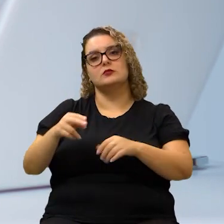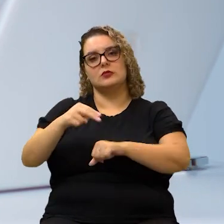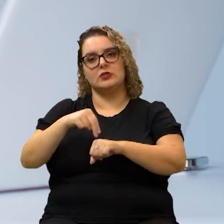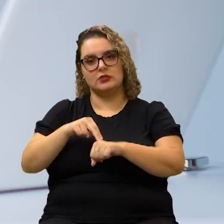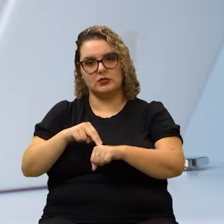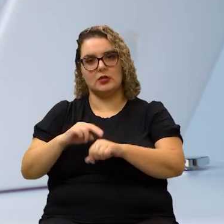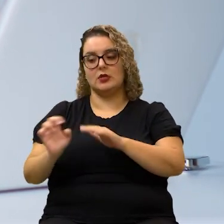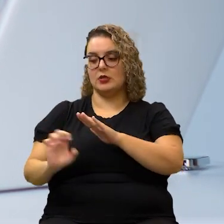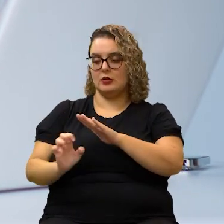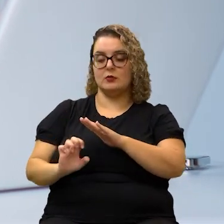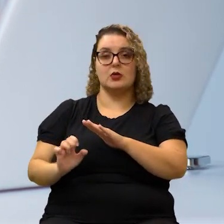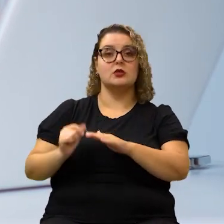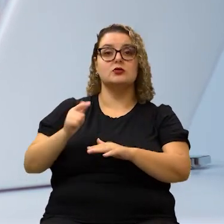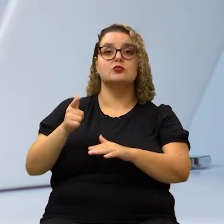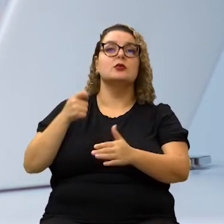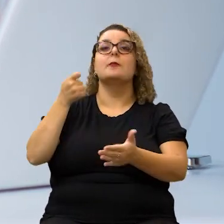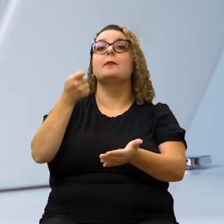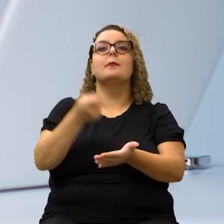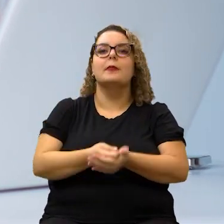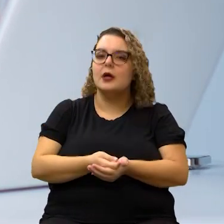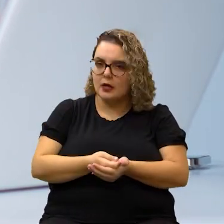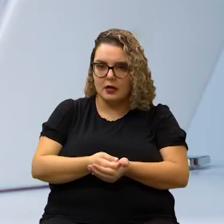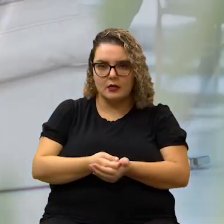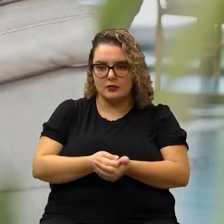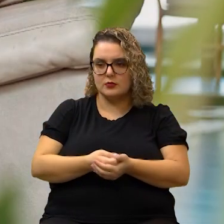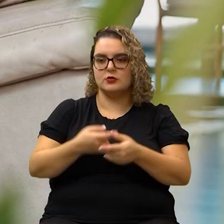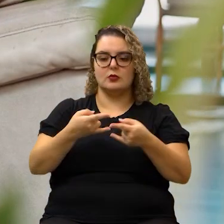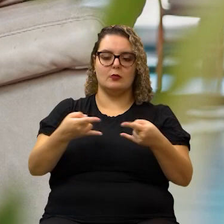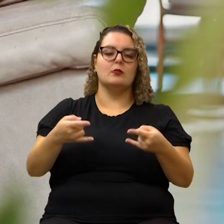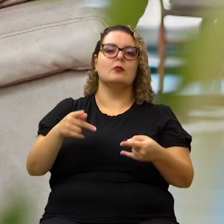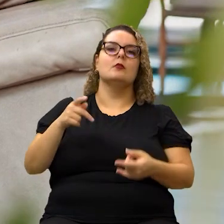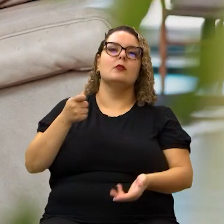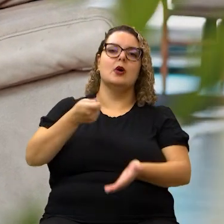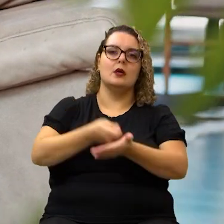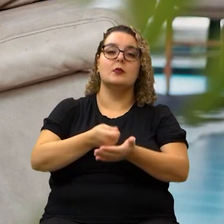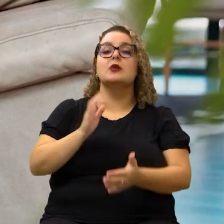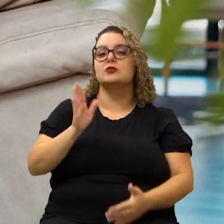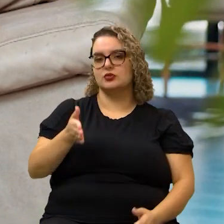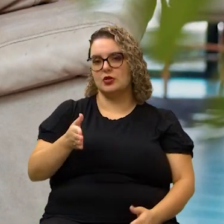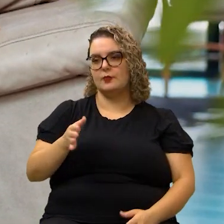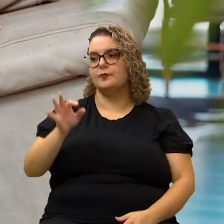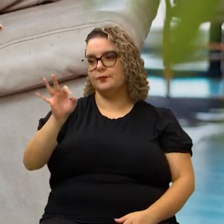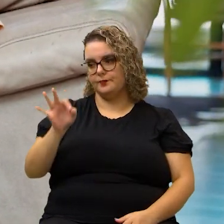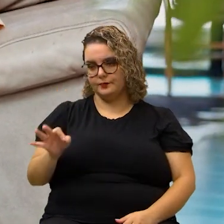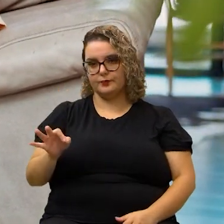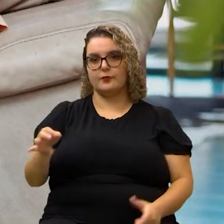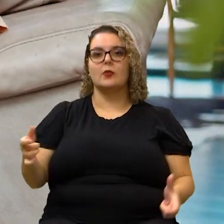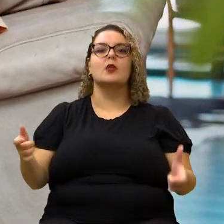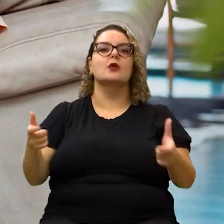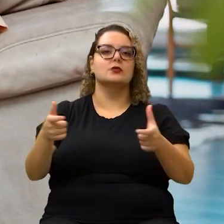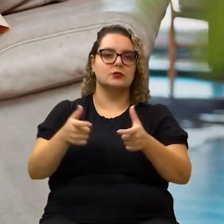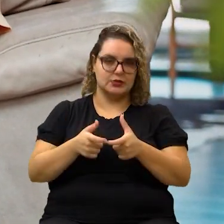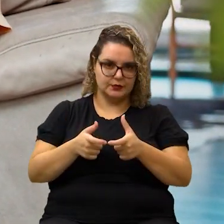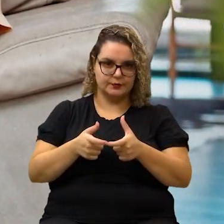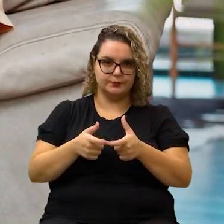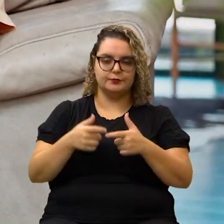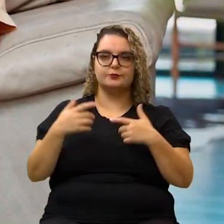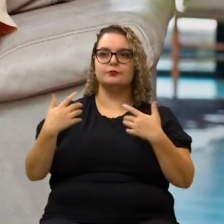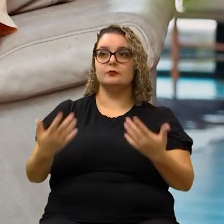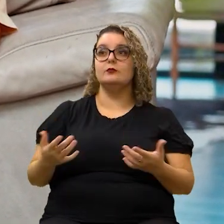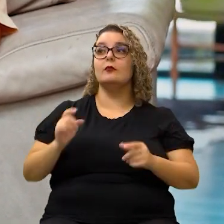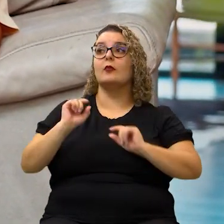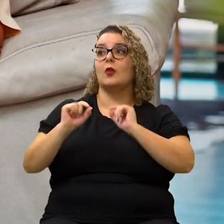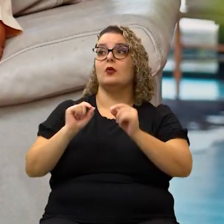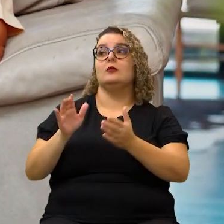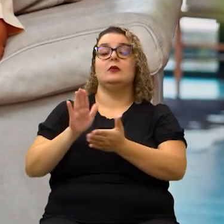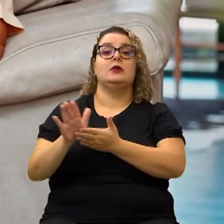Nacional e a empresa então não tem que pagar esse encargo sobre folha de pagamento, porque ele já foi pago com um percentual reduzido. Então, o